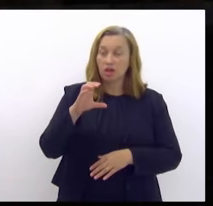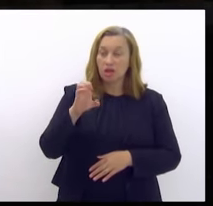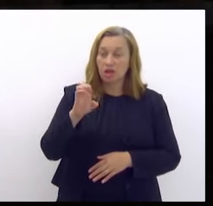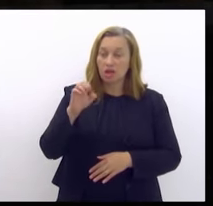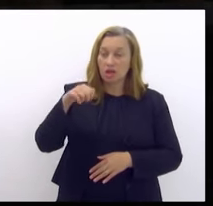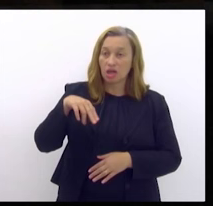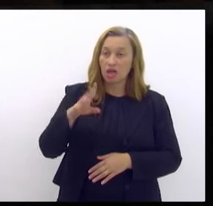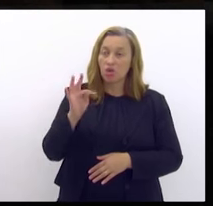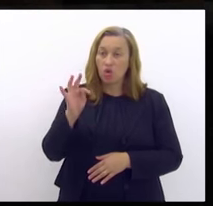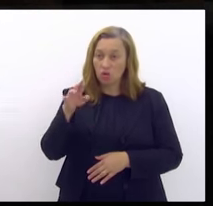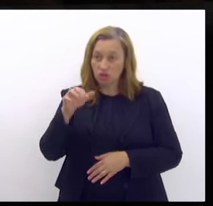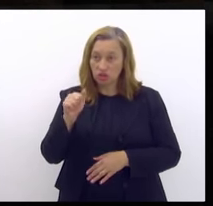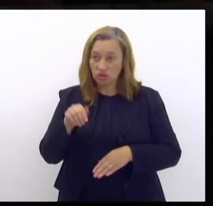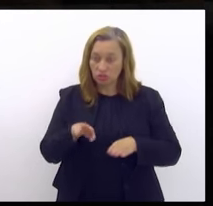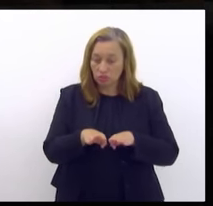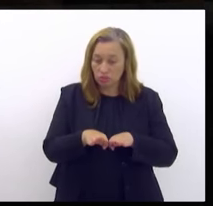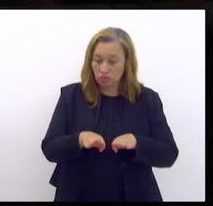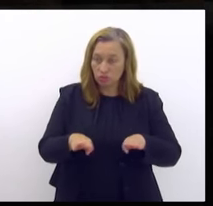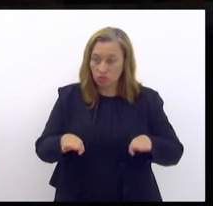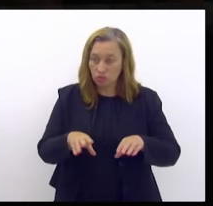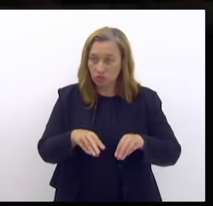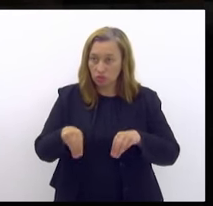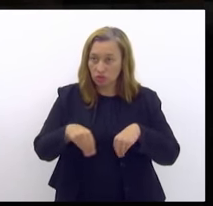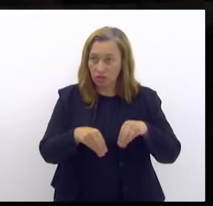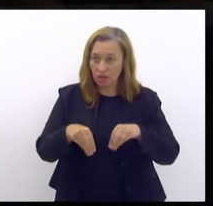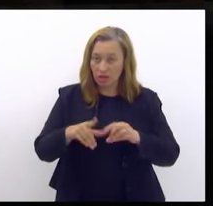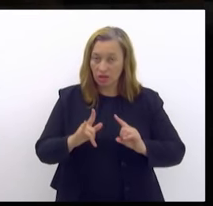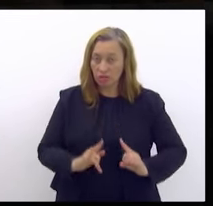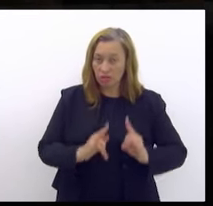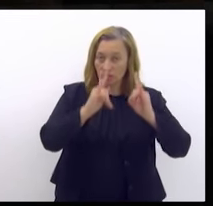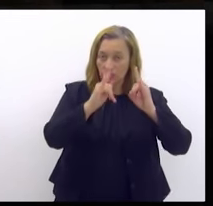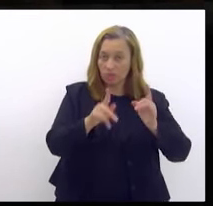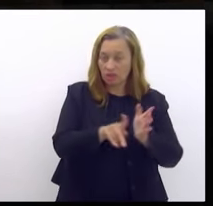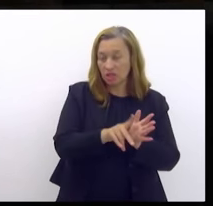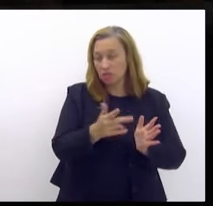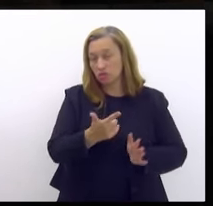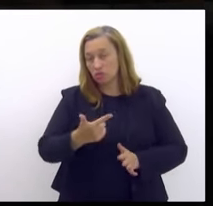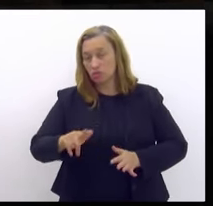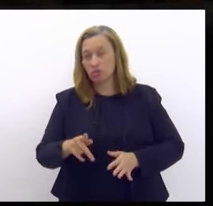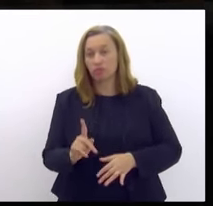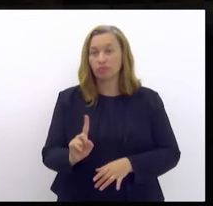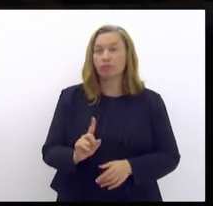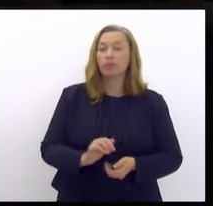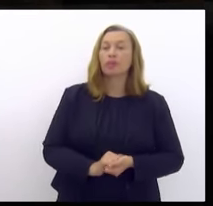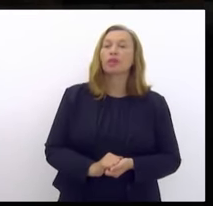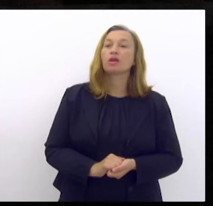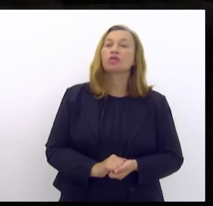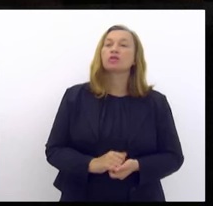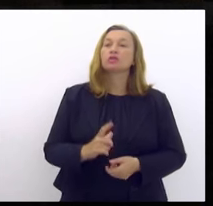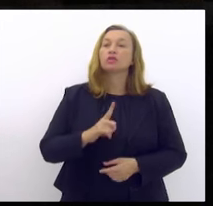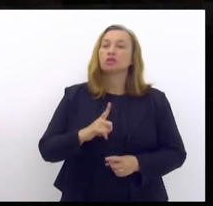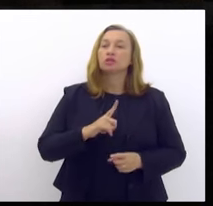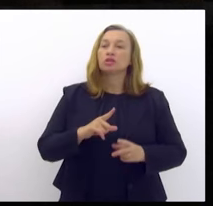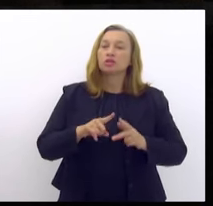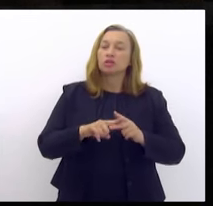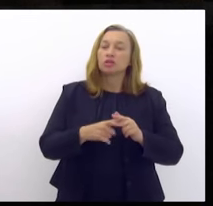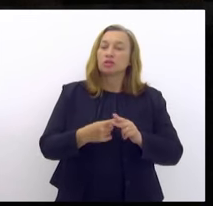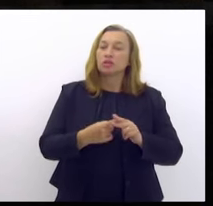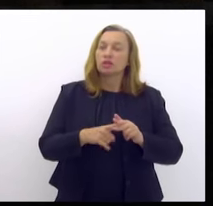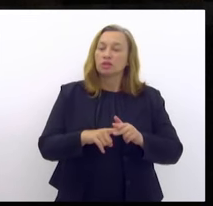terreno adjacente ao prédio pertencente ou não. Envolve instalações